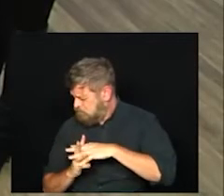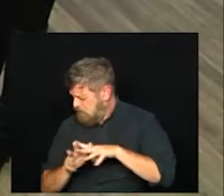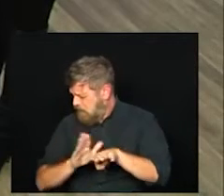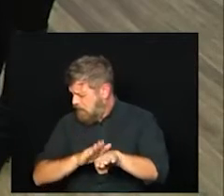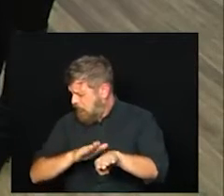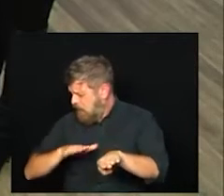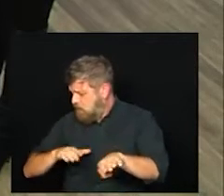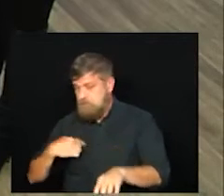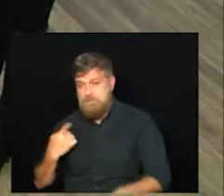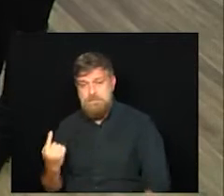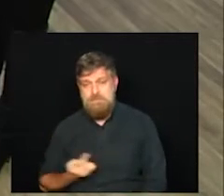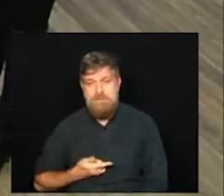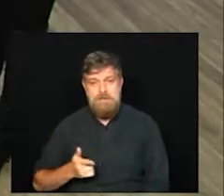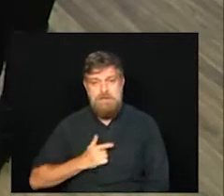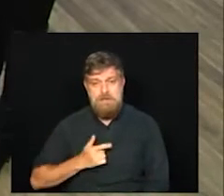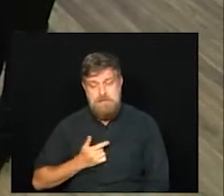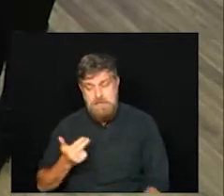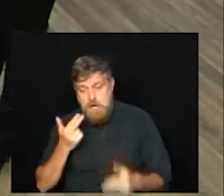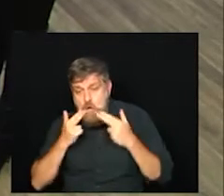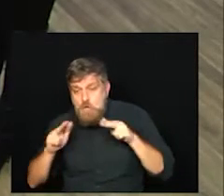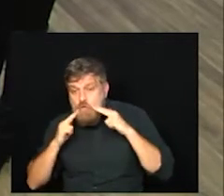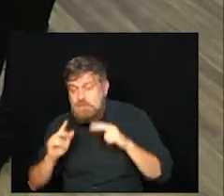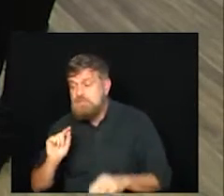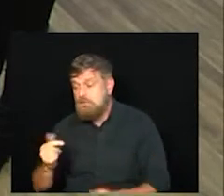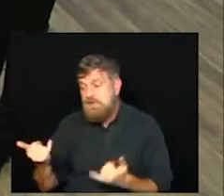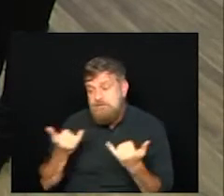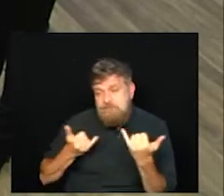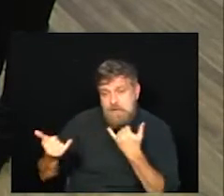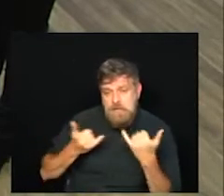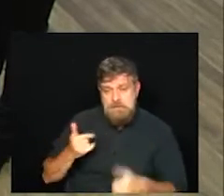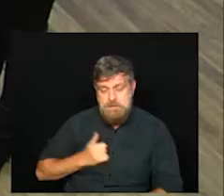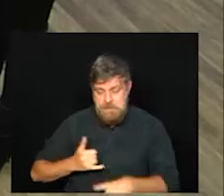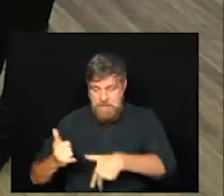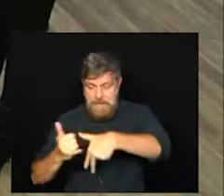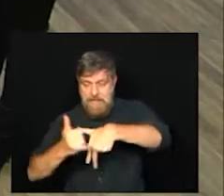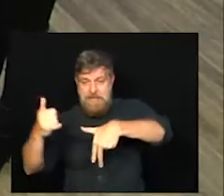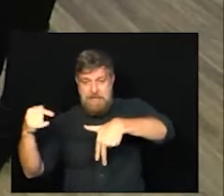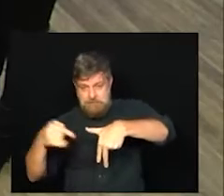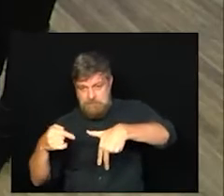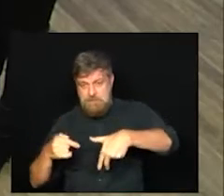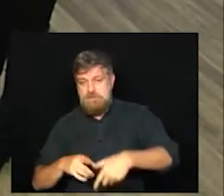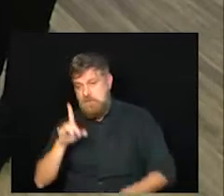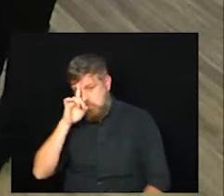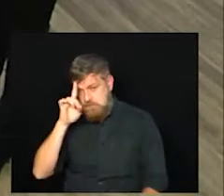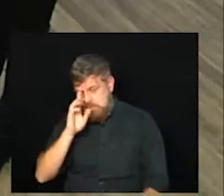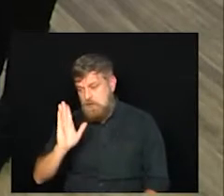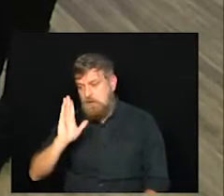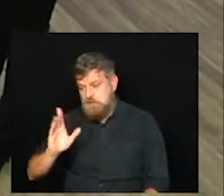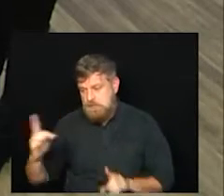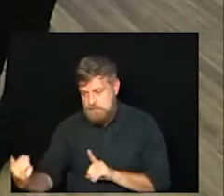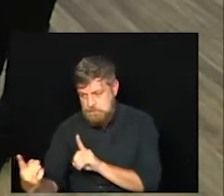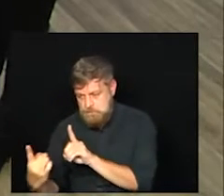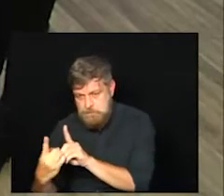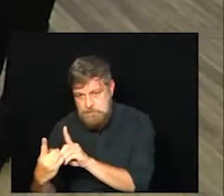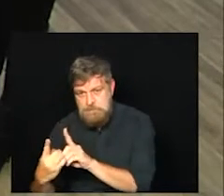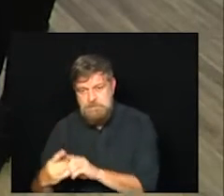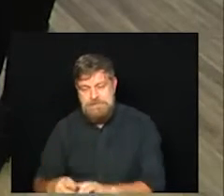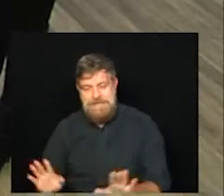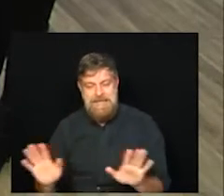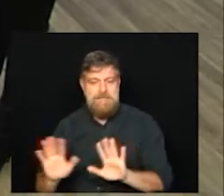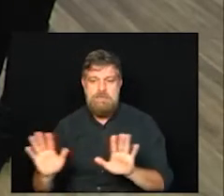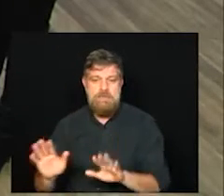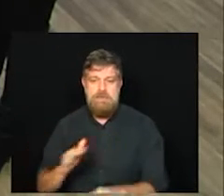por enquanto a gente tem só notícia de que as vítimas foram encaminhadas, foram atendidas, não há nada